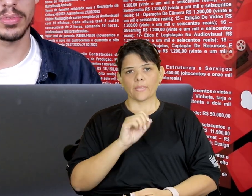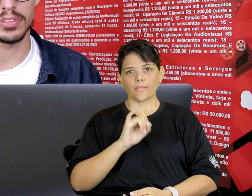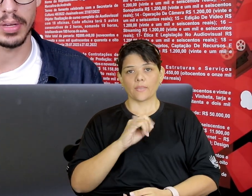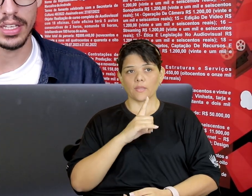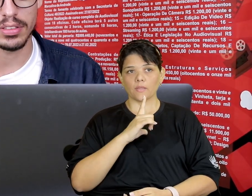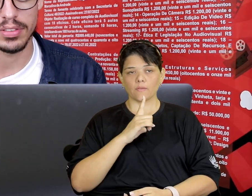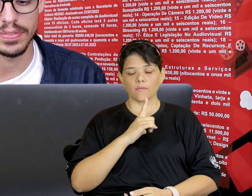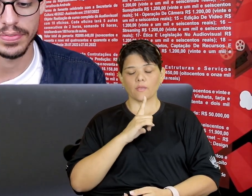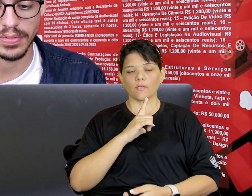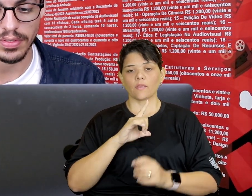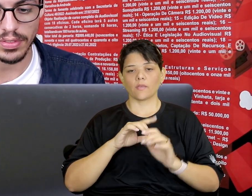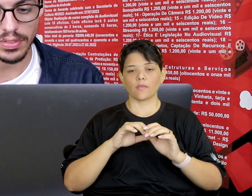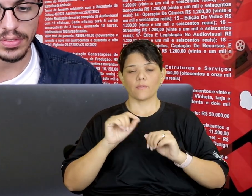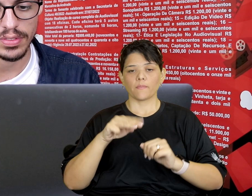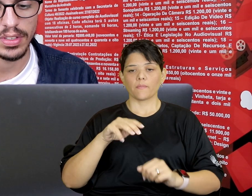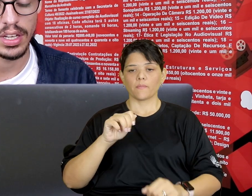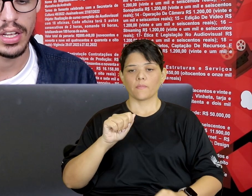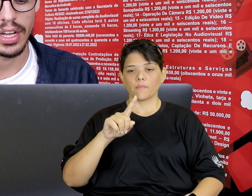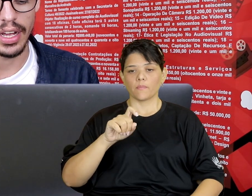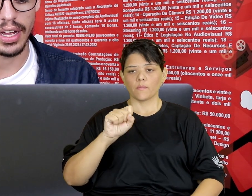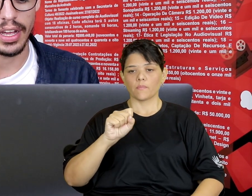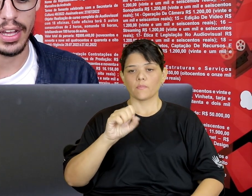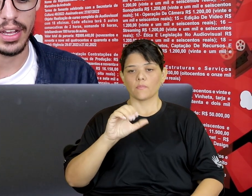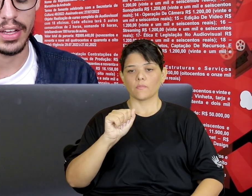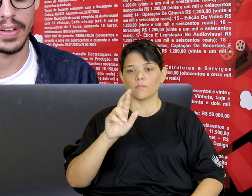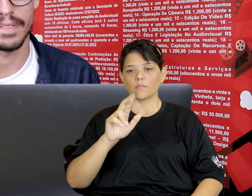máscaras em movimento,